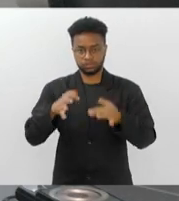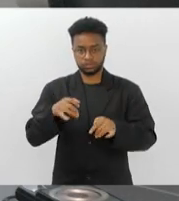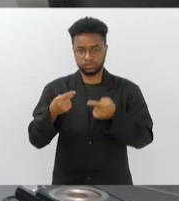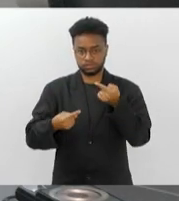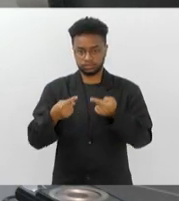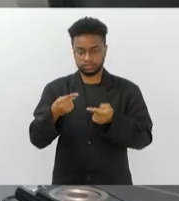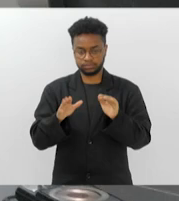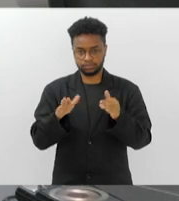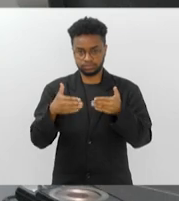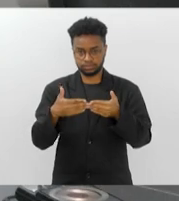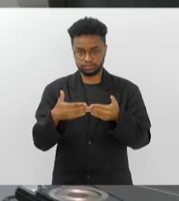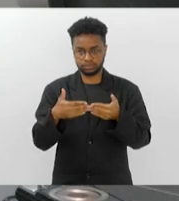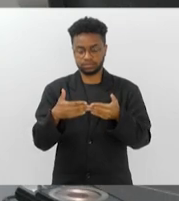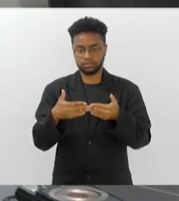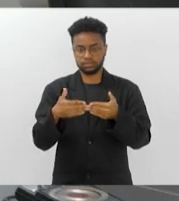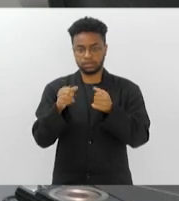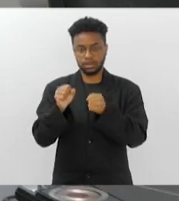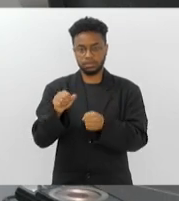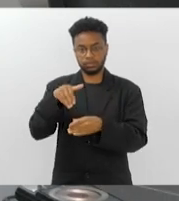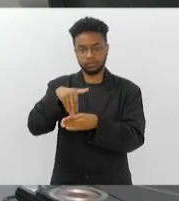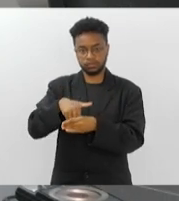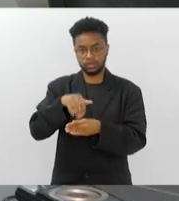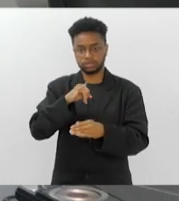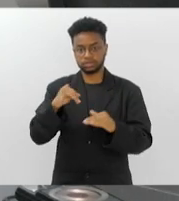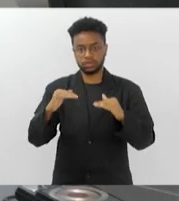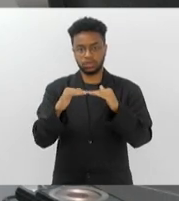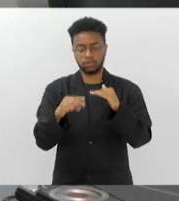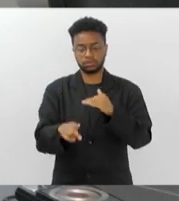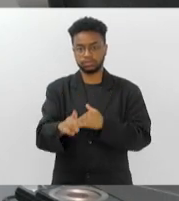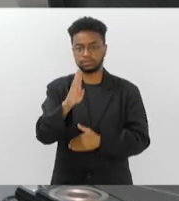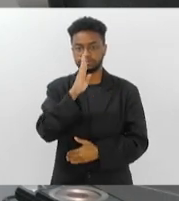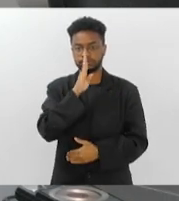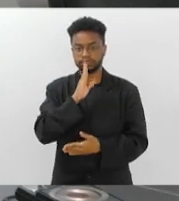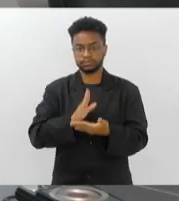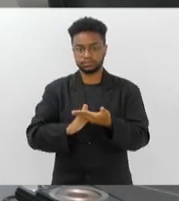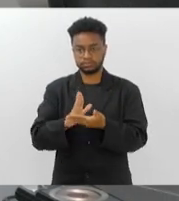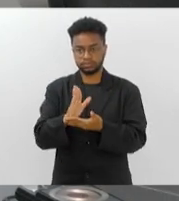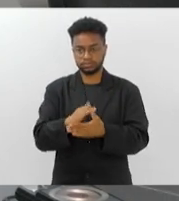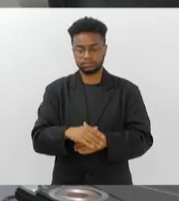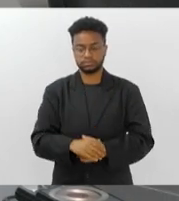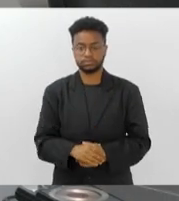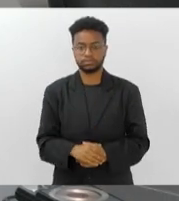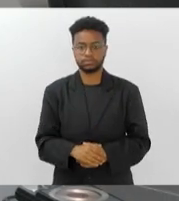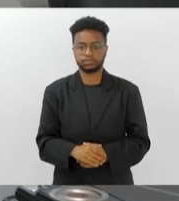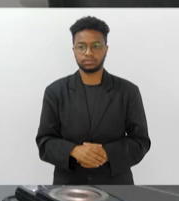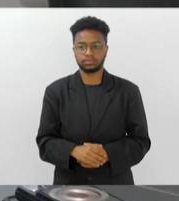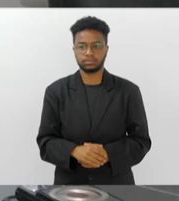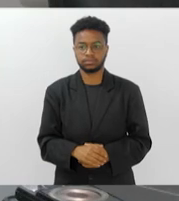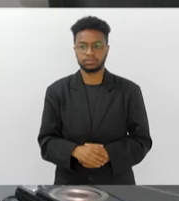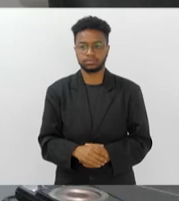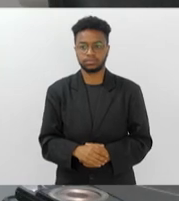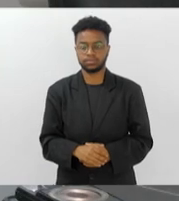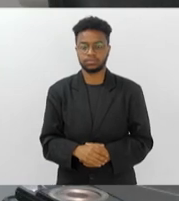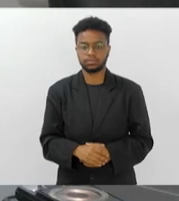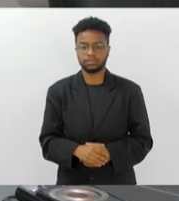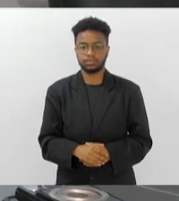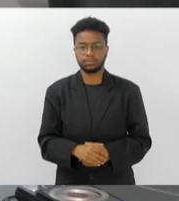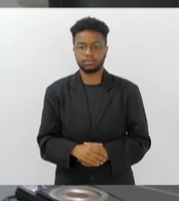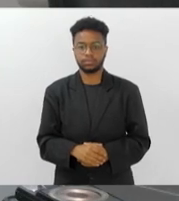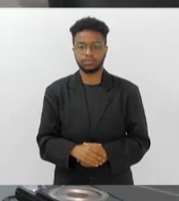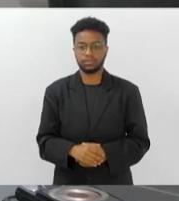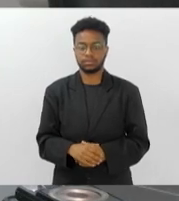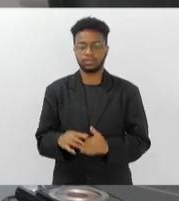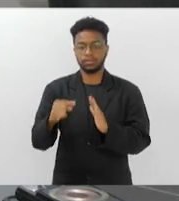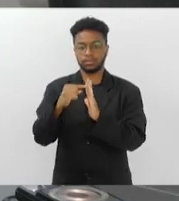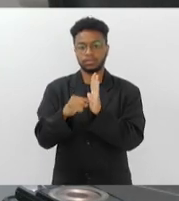discutir encerrada a discussão em votação senhores que aprovam permaneçam Como estão aprovado item